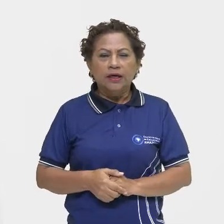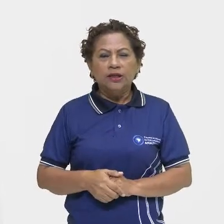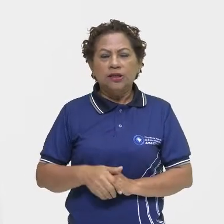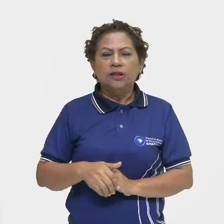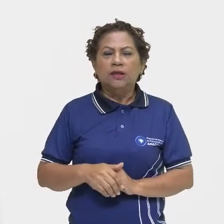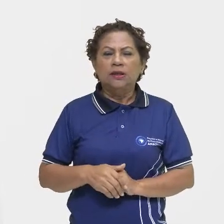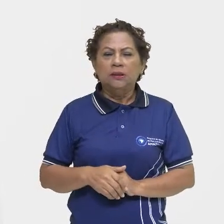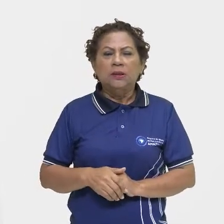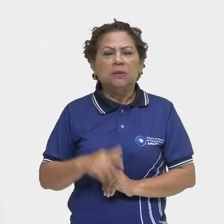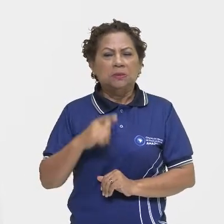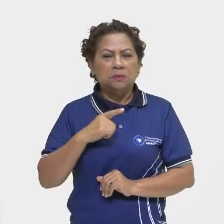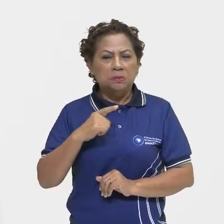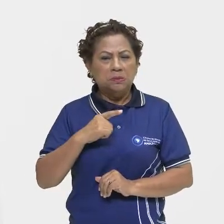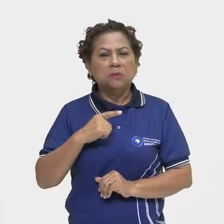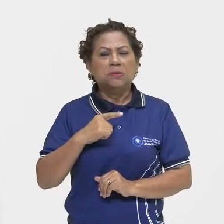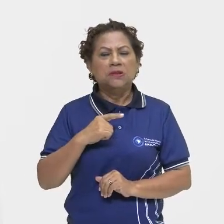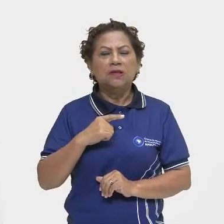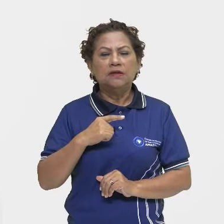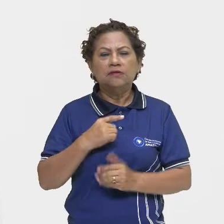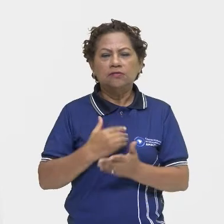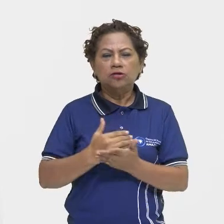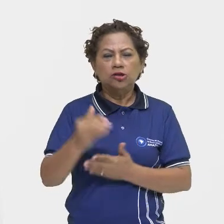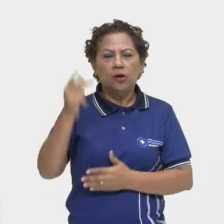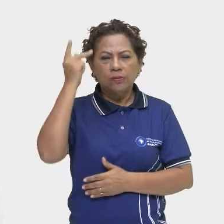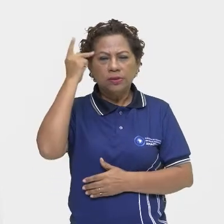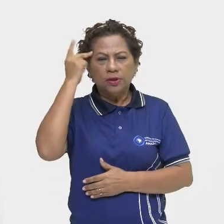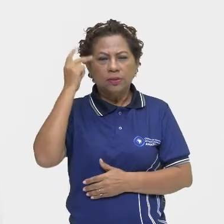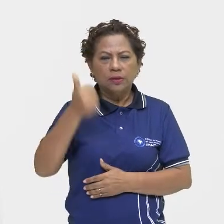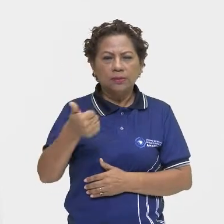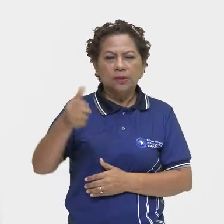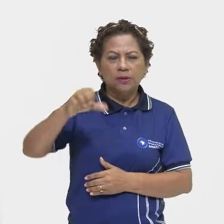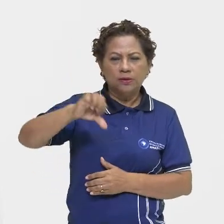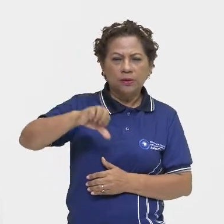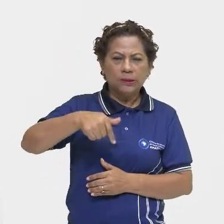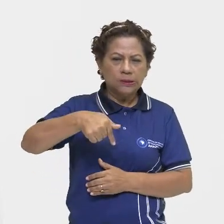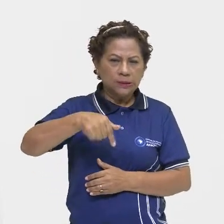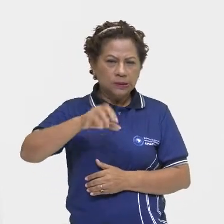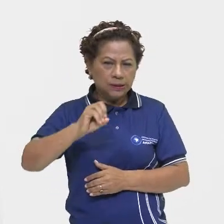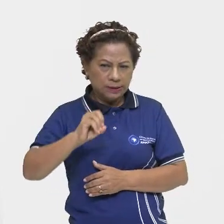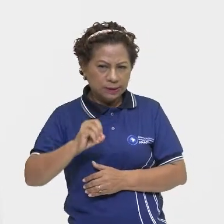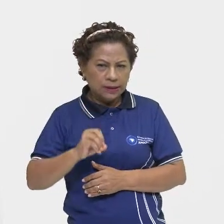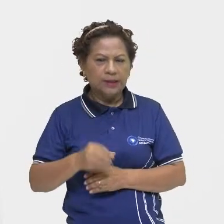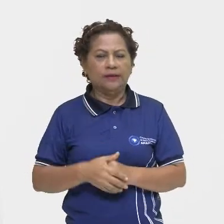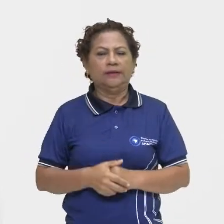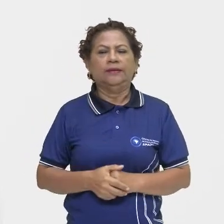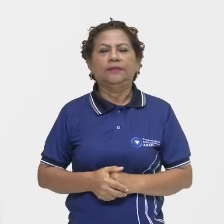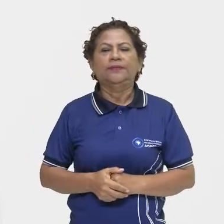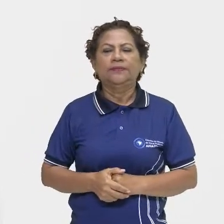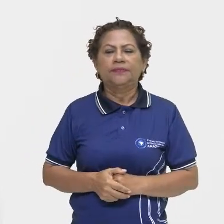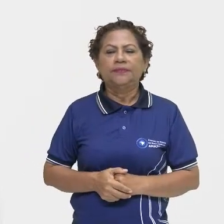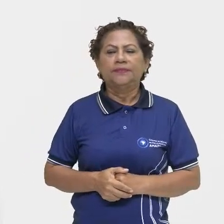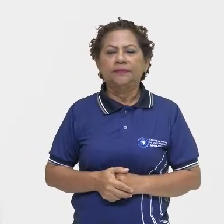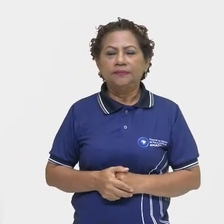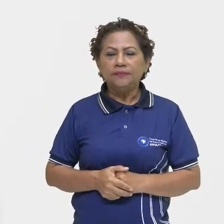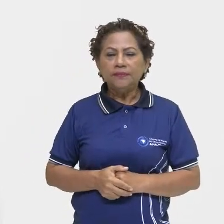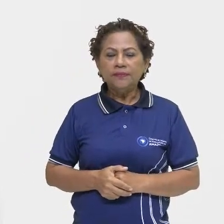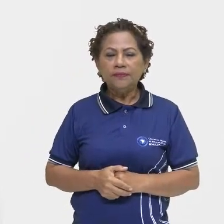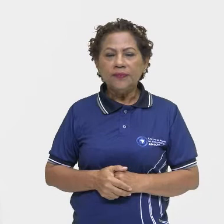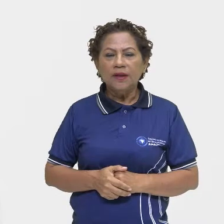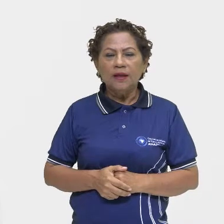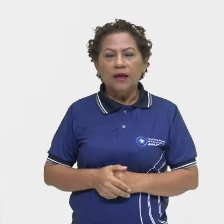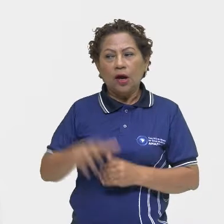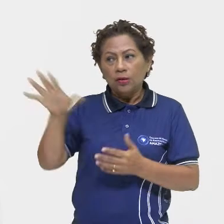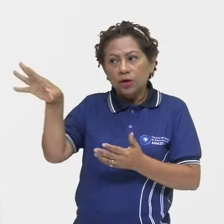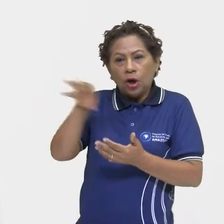grafite norte-americano. Então, começaram a incrementar a arte com um toque brasileiro. O estilo do